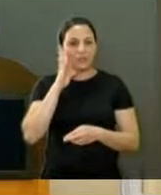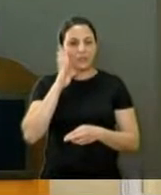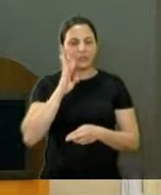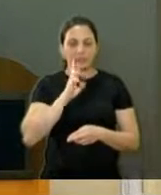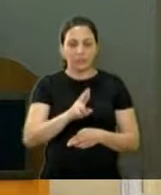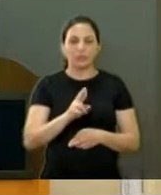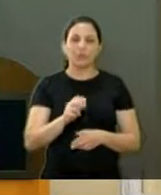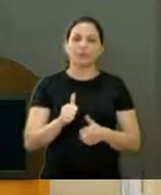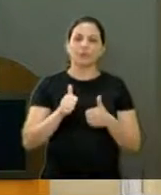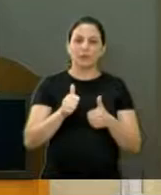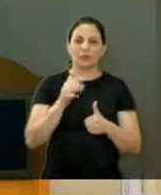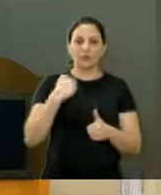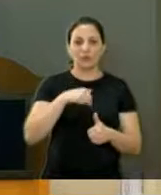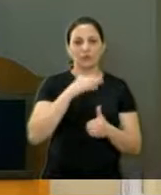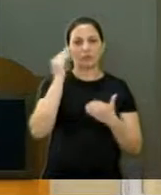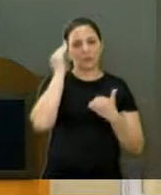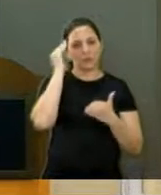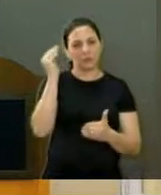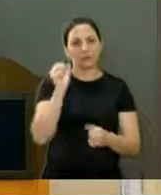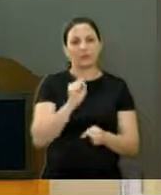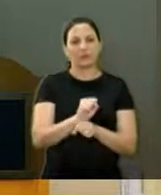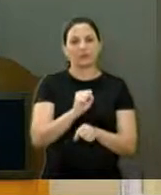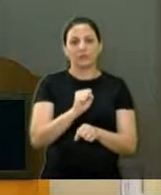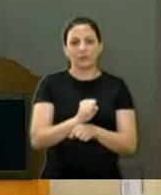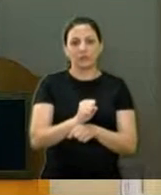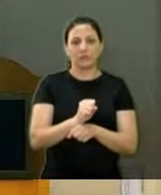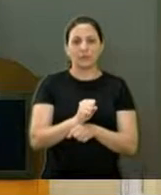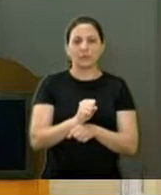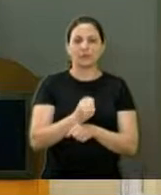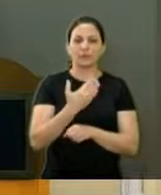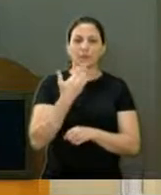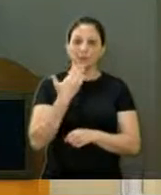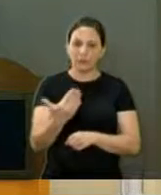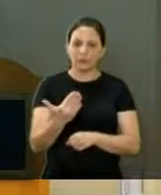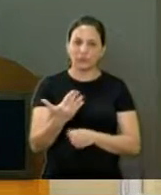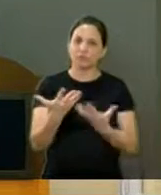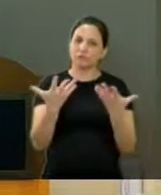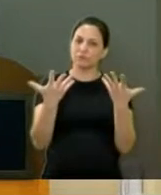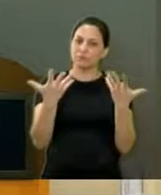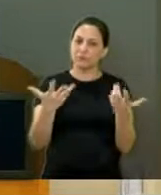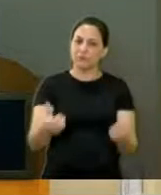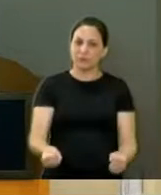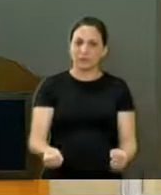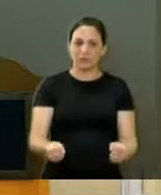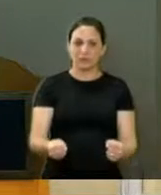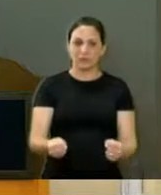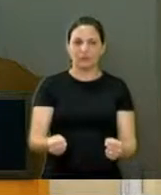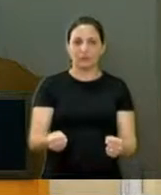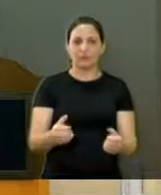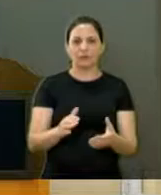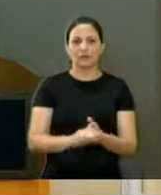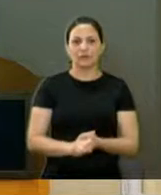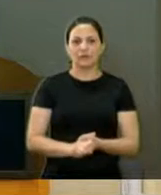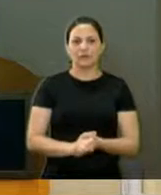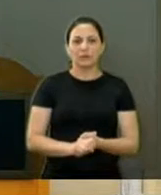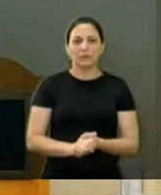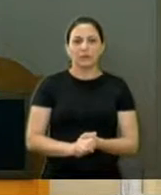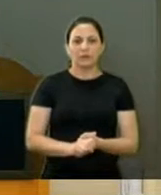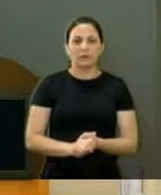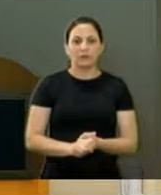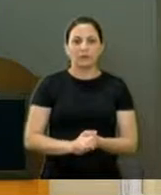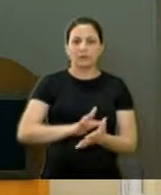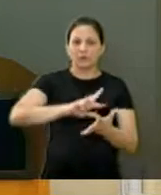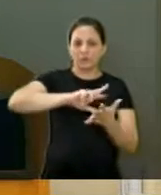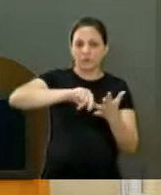gente agradece esperamos que a demanda que nós pedimos é como são